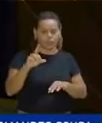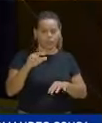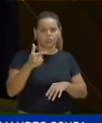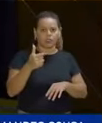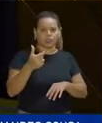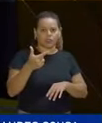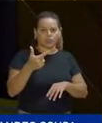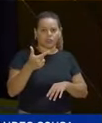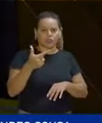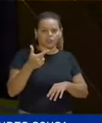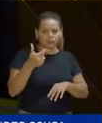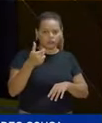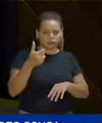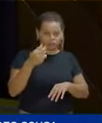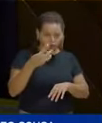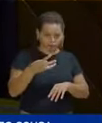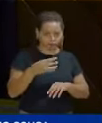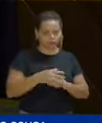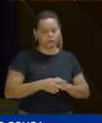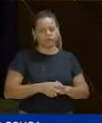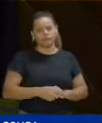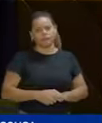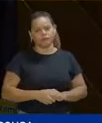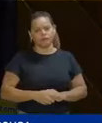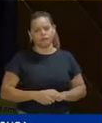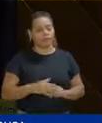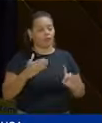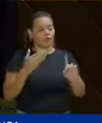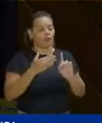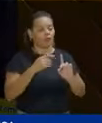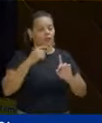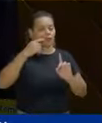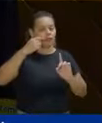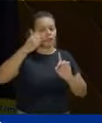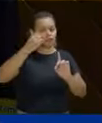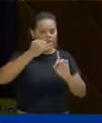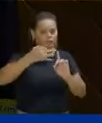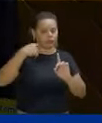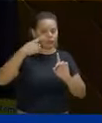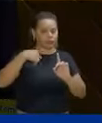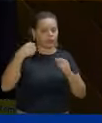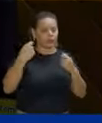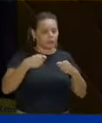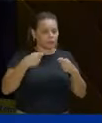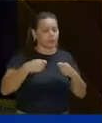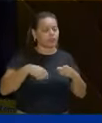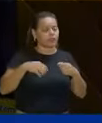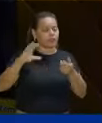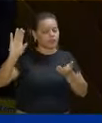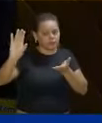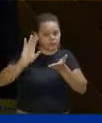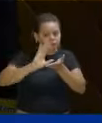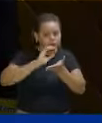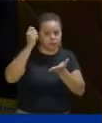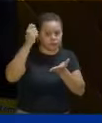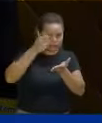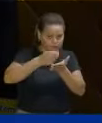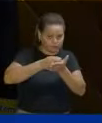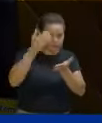A obrigação é de o candidato fazê-lo por meio do sistema de prestações de contas eleitorais, mantido pela Justiça